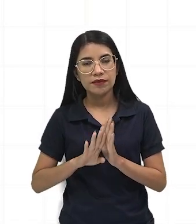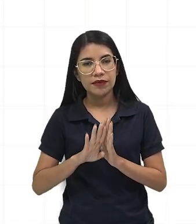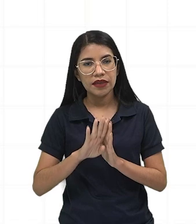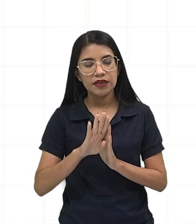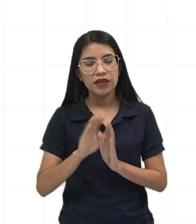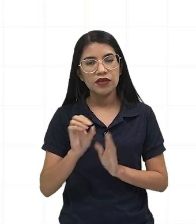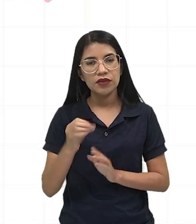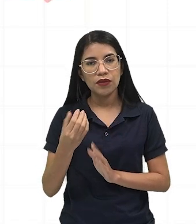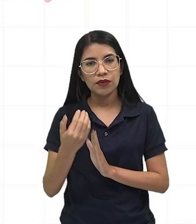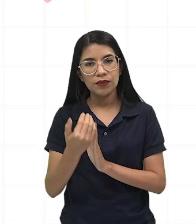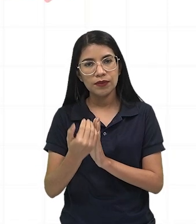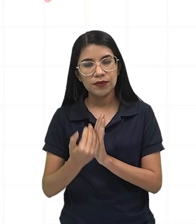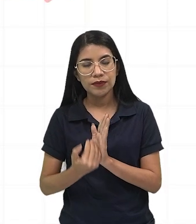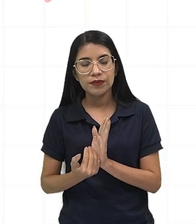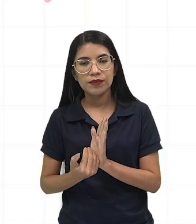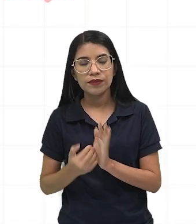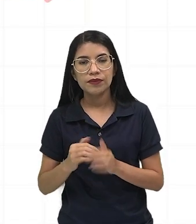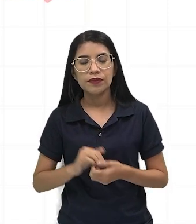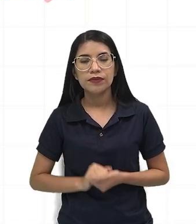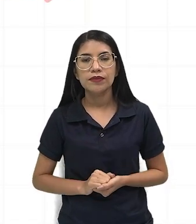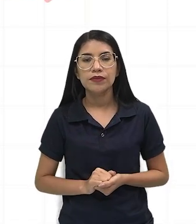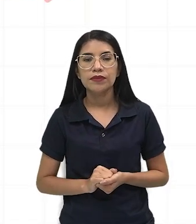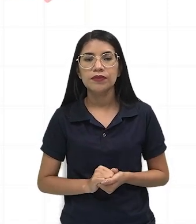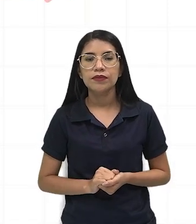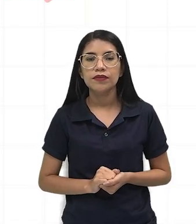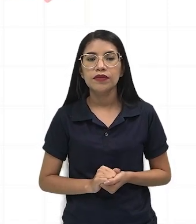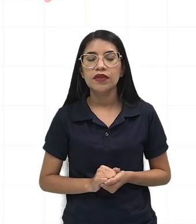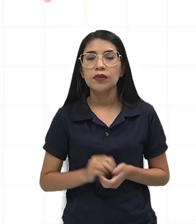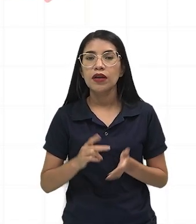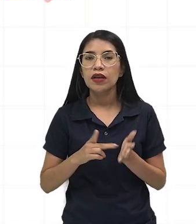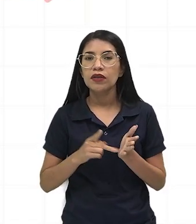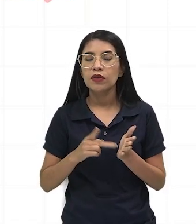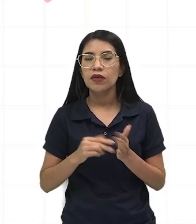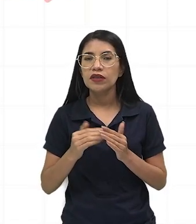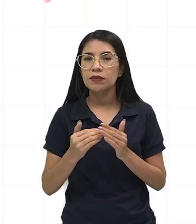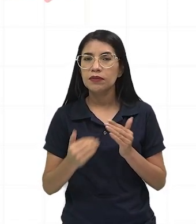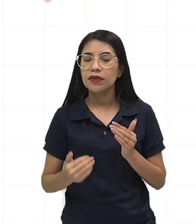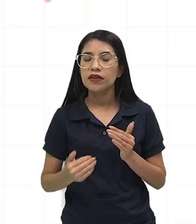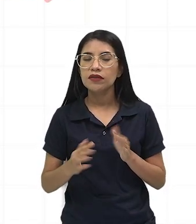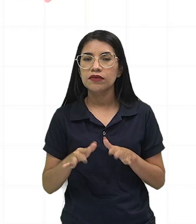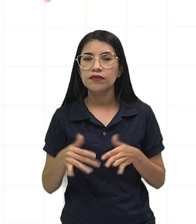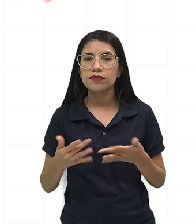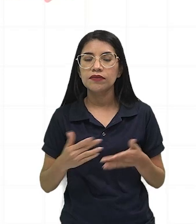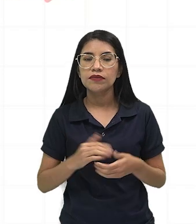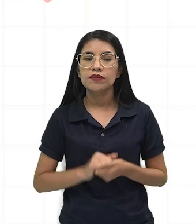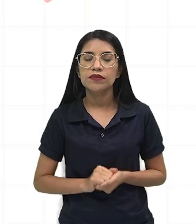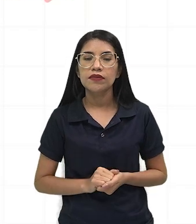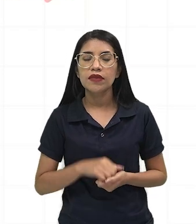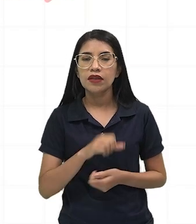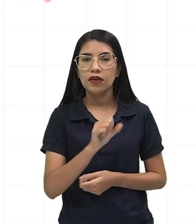mas eu vou organizar em ordem crescente. Então, qual é a menor nota? A menor nota é